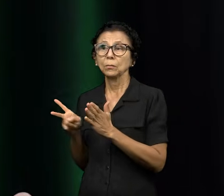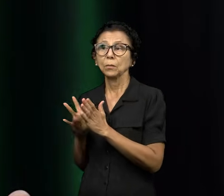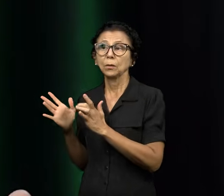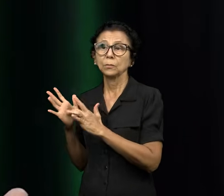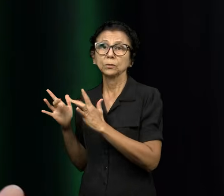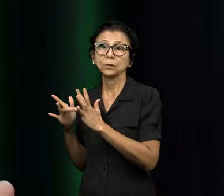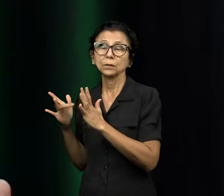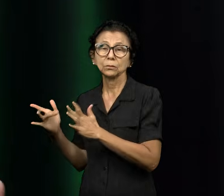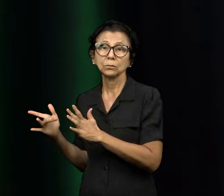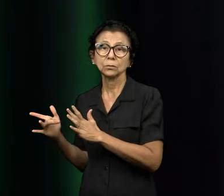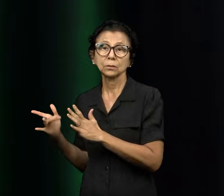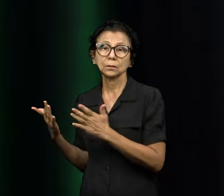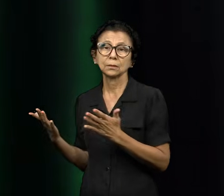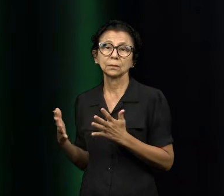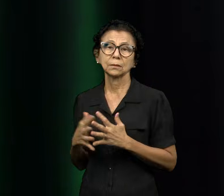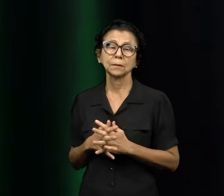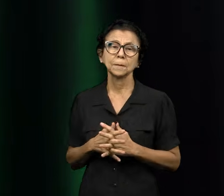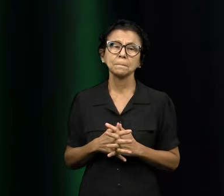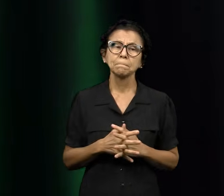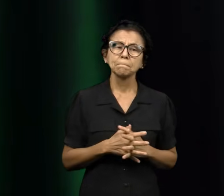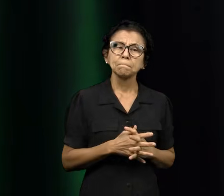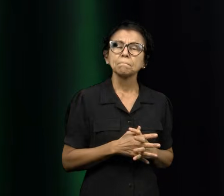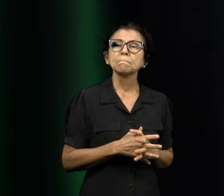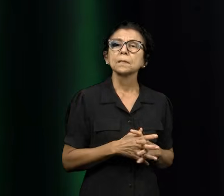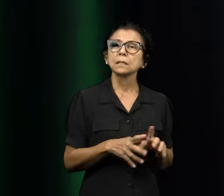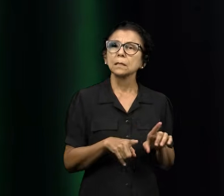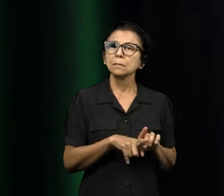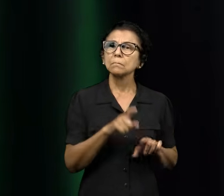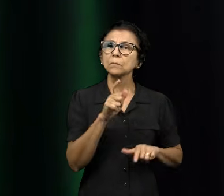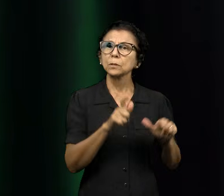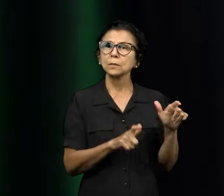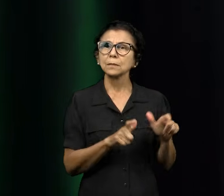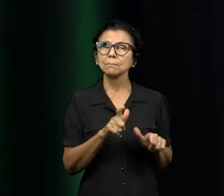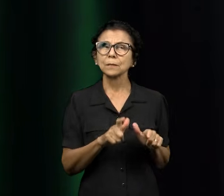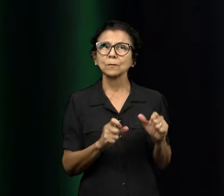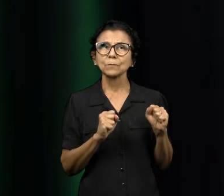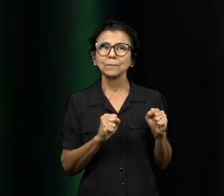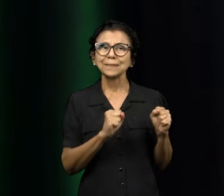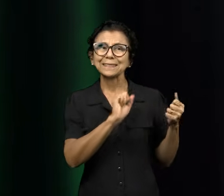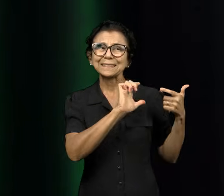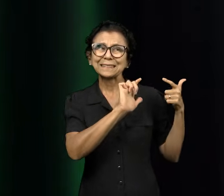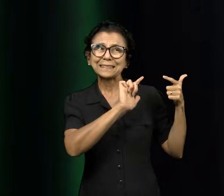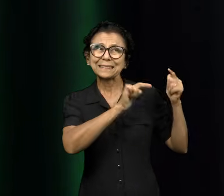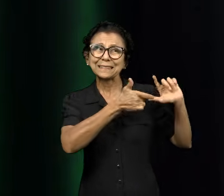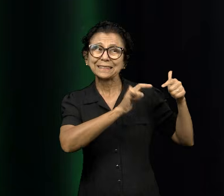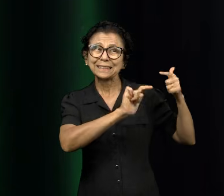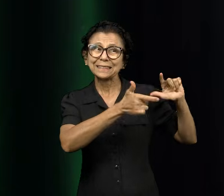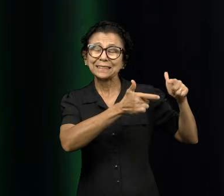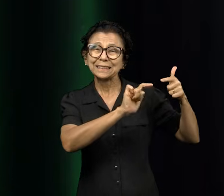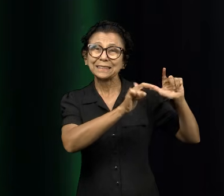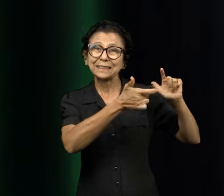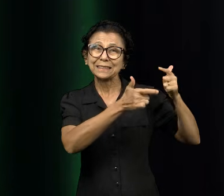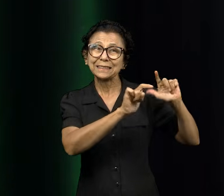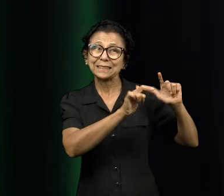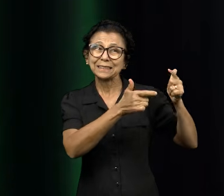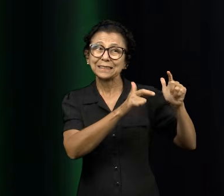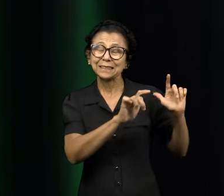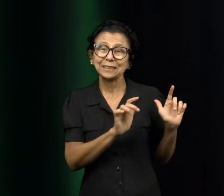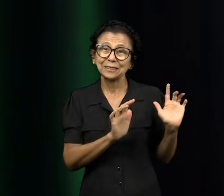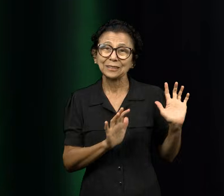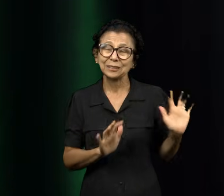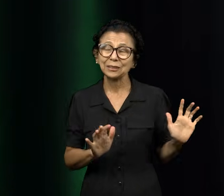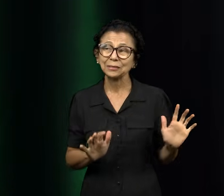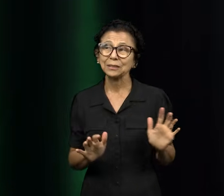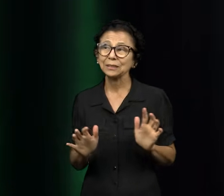homem assume essa mesma posição. Ele se prende, porque muitas vezes isso prende o homem e o impede de ouvir